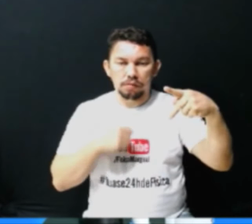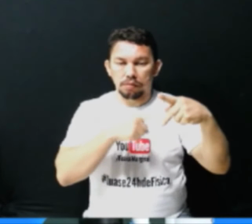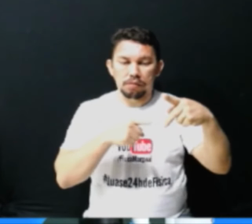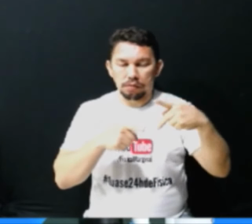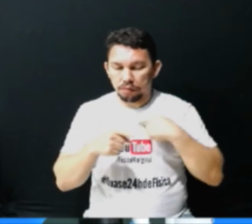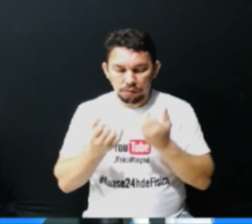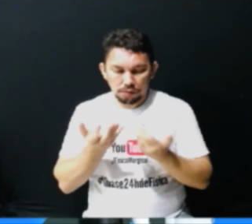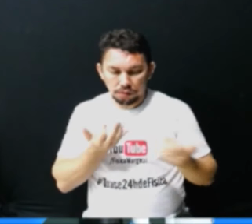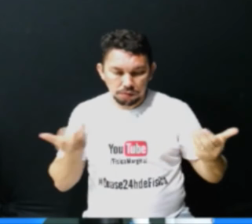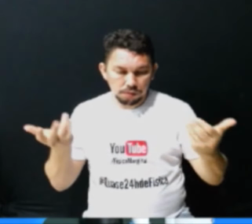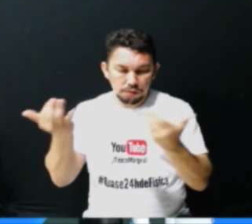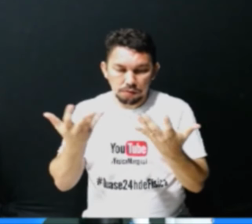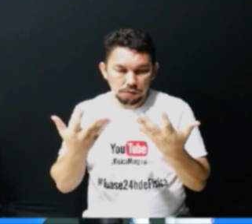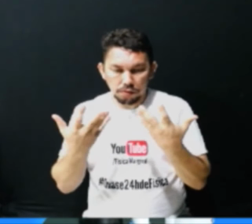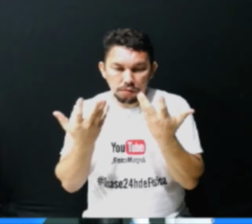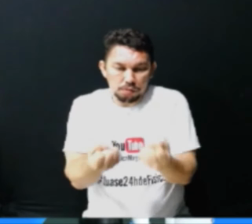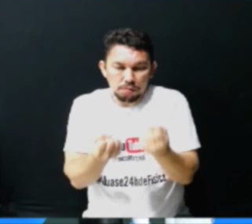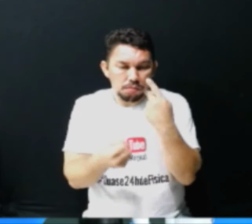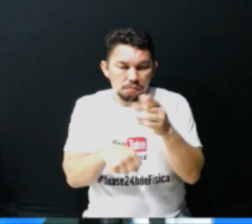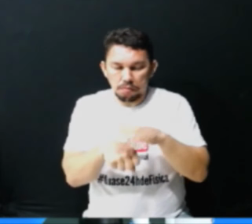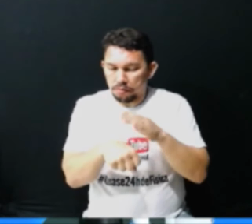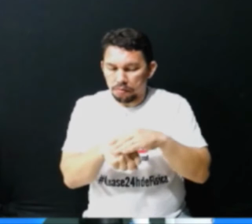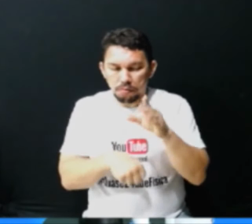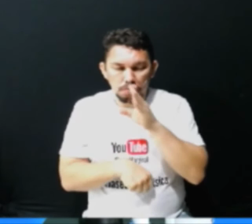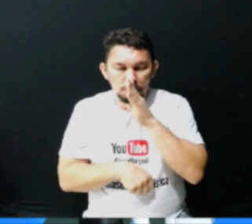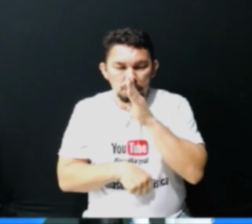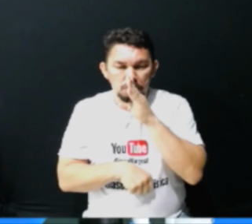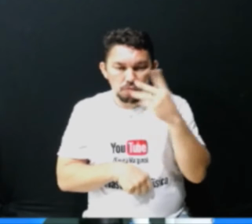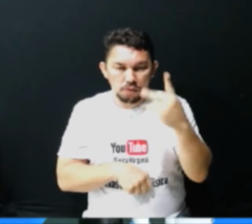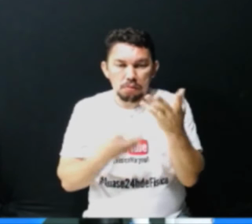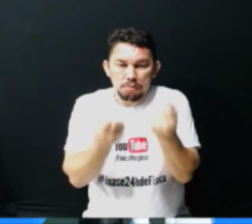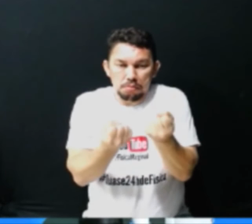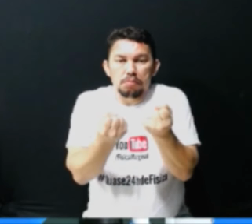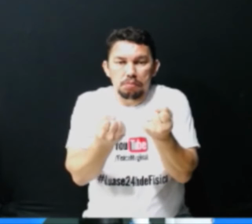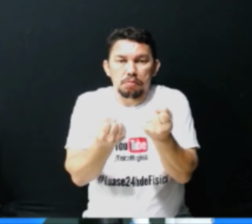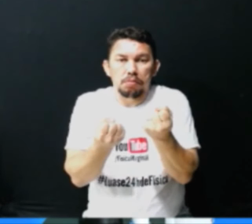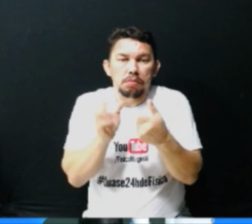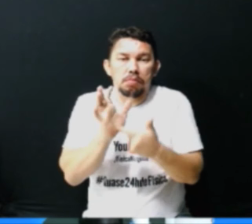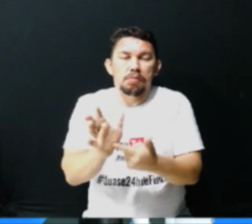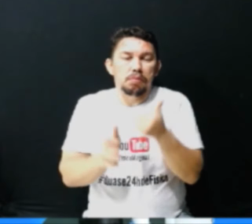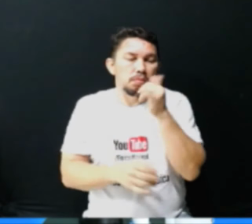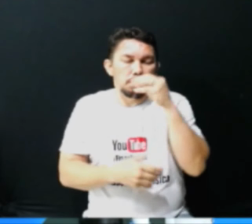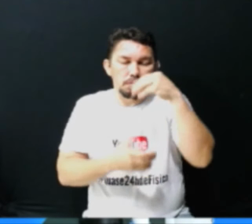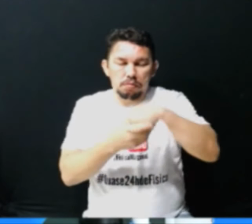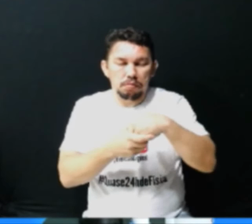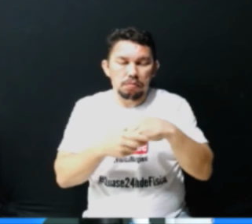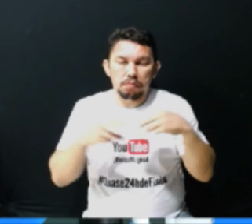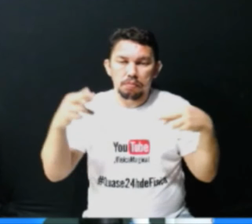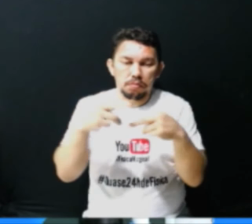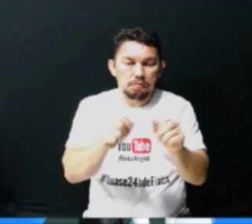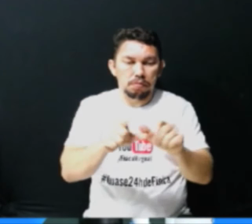não apagou as linhas aqui, ó, que deveria estar completamente apagado. Não há corrente passando por aqui, portanto não há brilho. Ele deveria